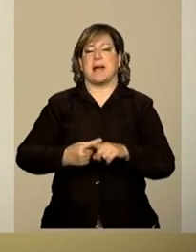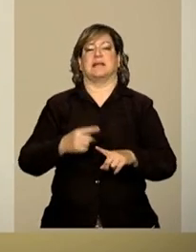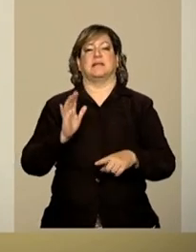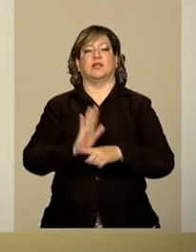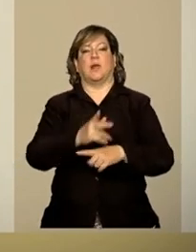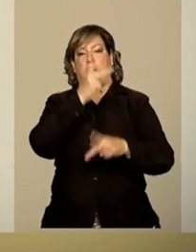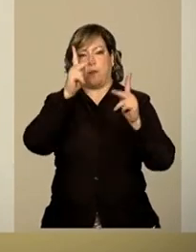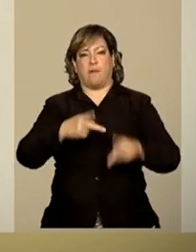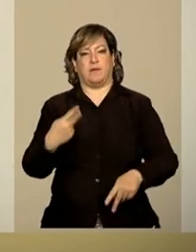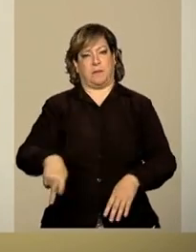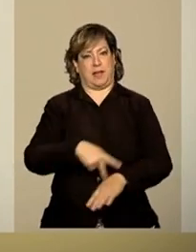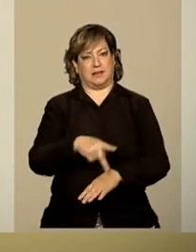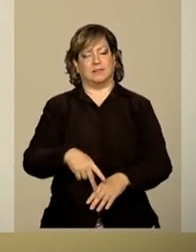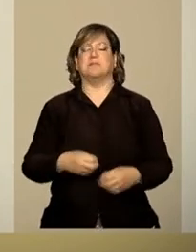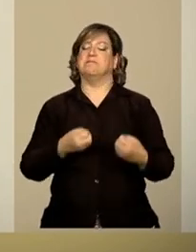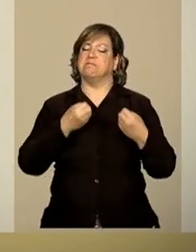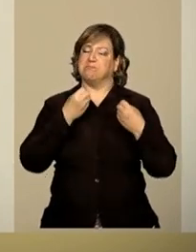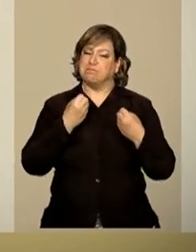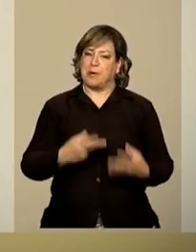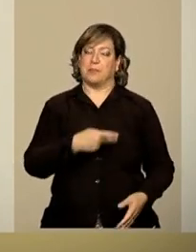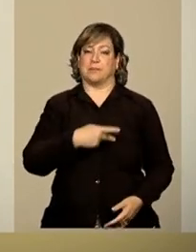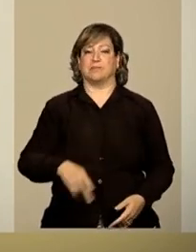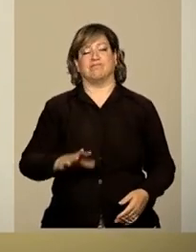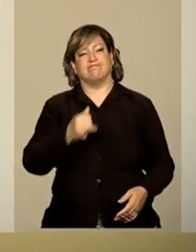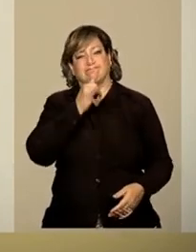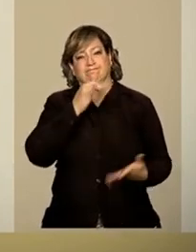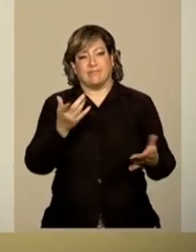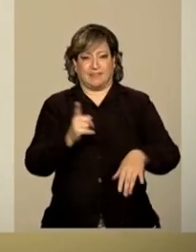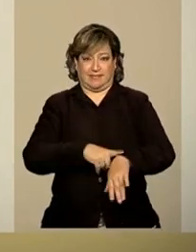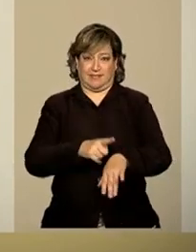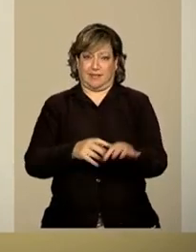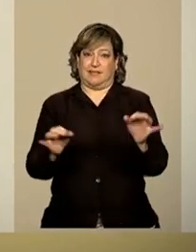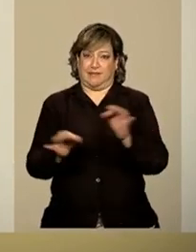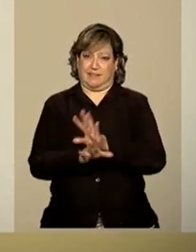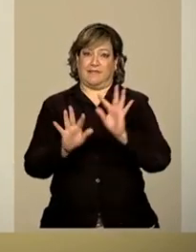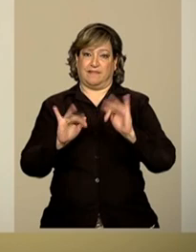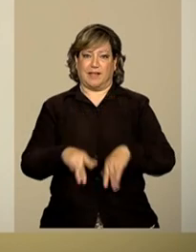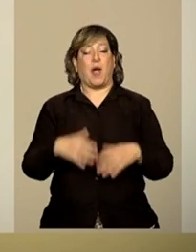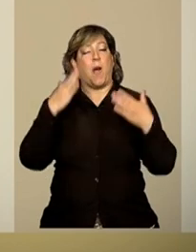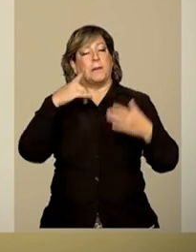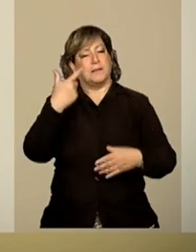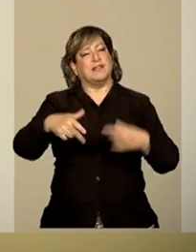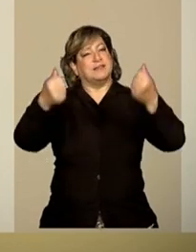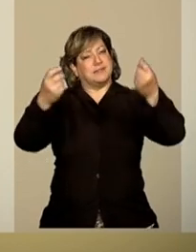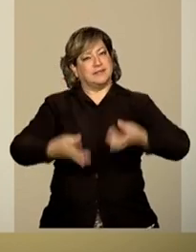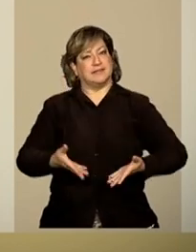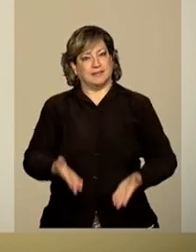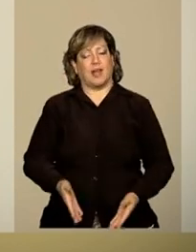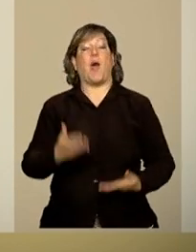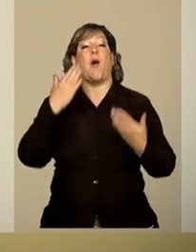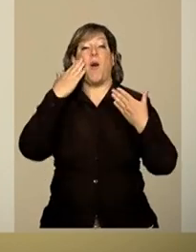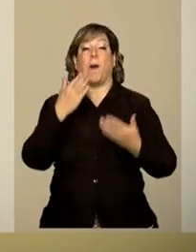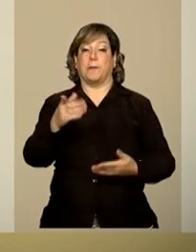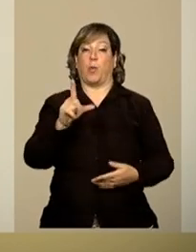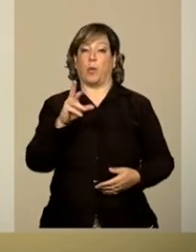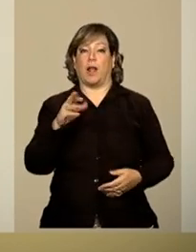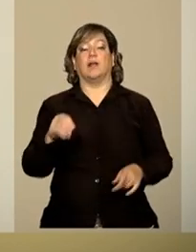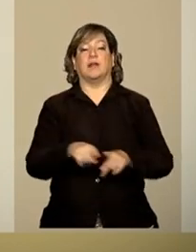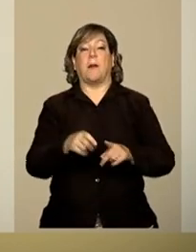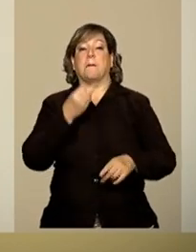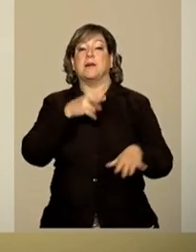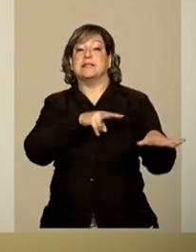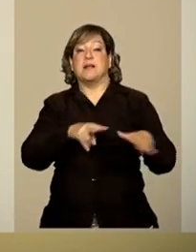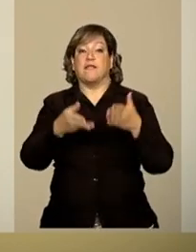população de nosso país muito bom agora infelizmente o nosso tempo chegou ao fim obrigado por mais esse café Obrigada